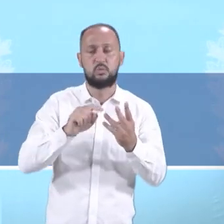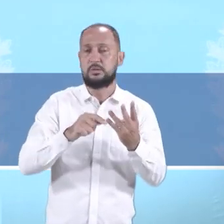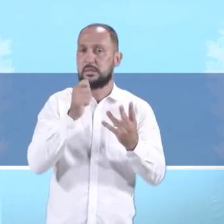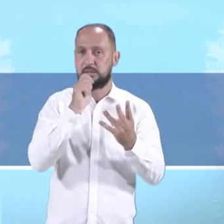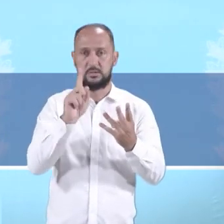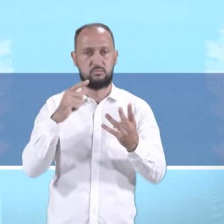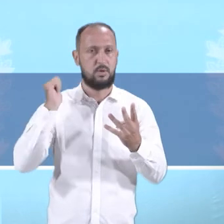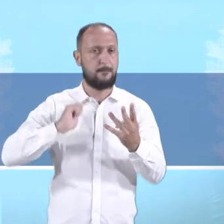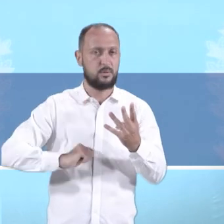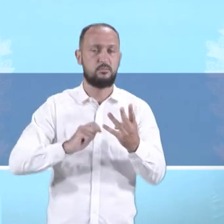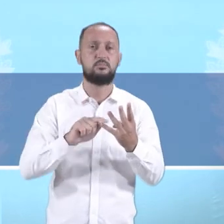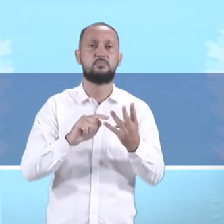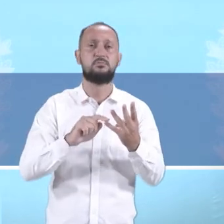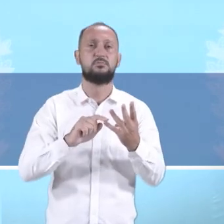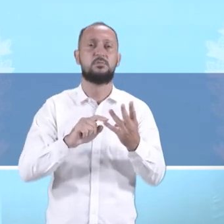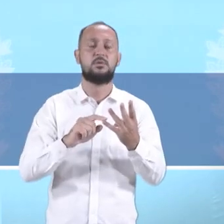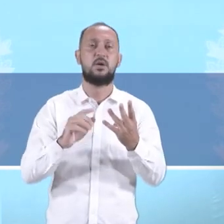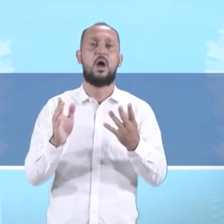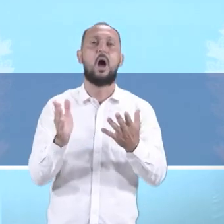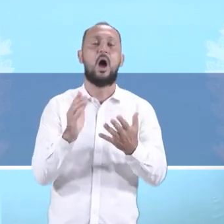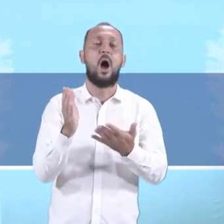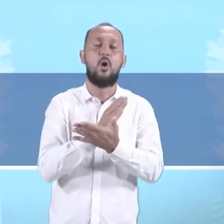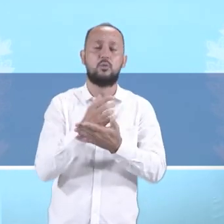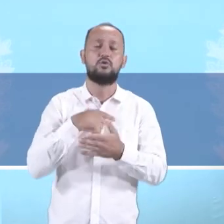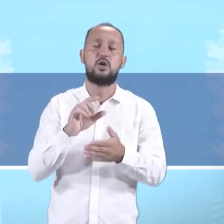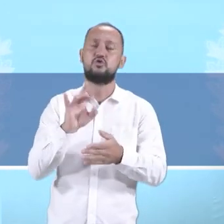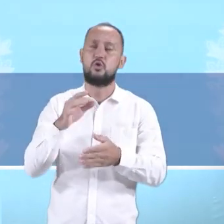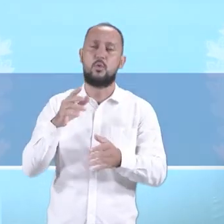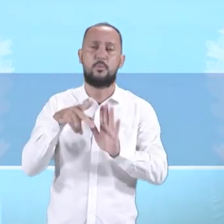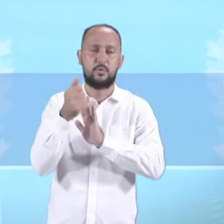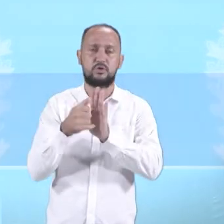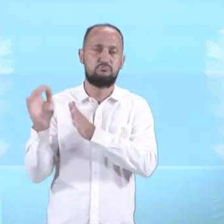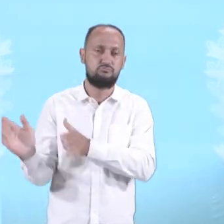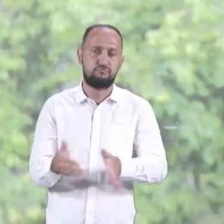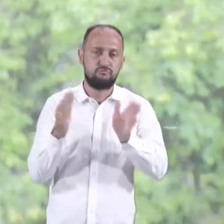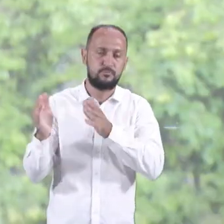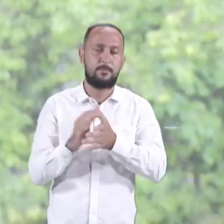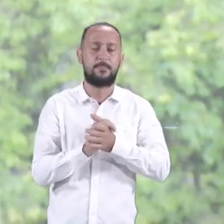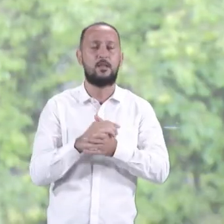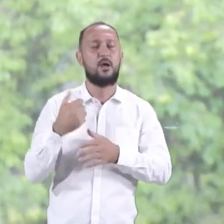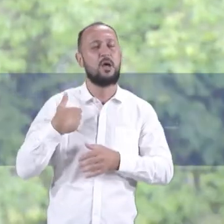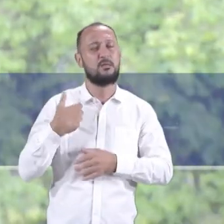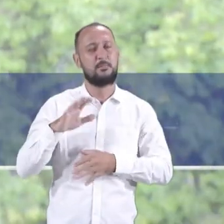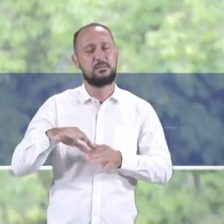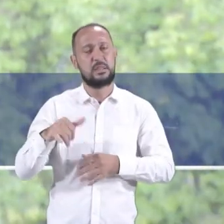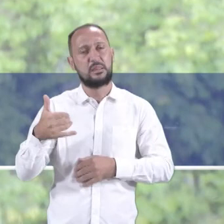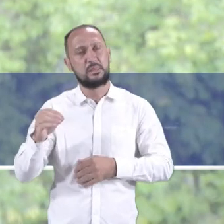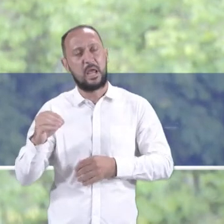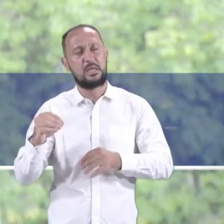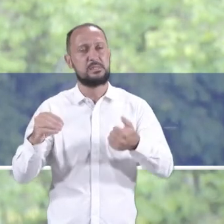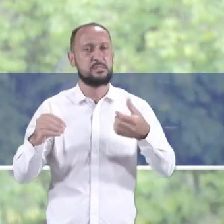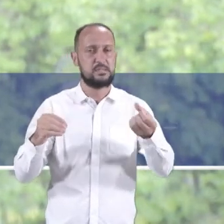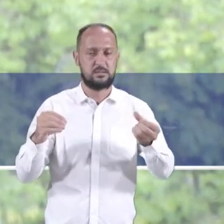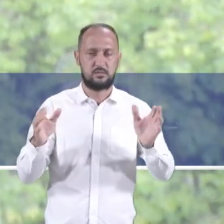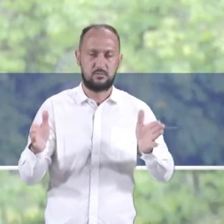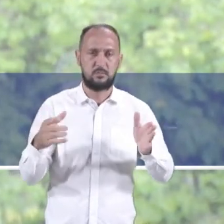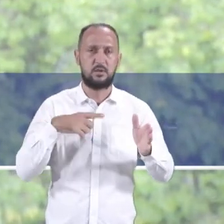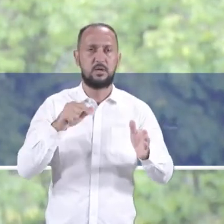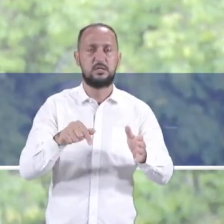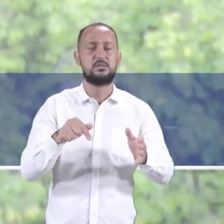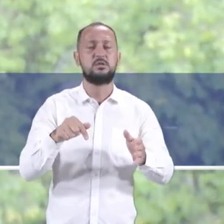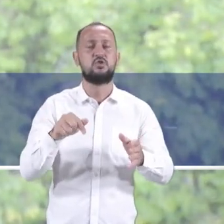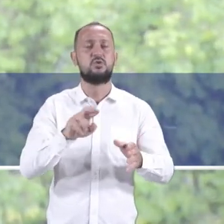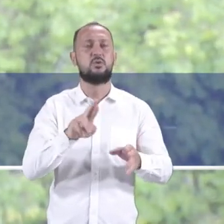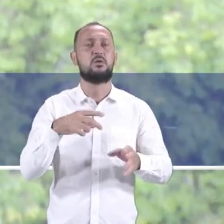bolsistas e 2 não bolsistas, né? E outros já passaram pelo projeto também. Voltado ao público de 10 a 16 anos, o